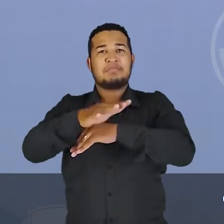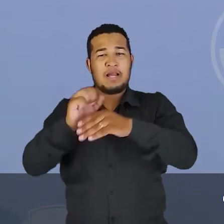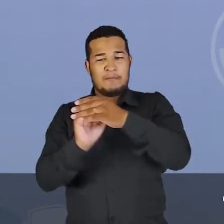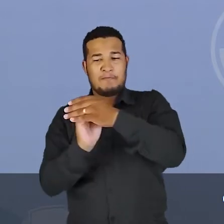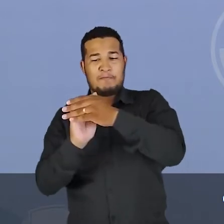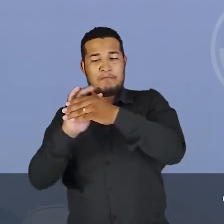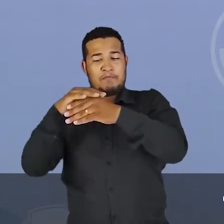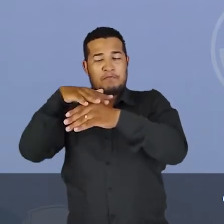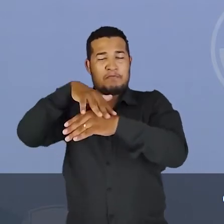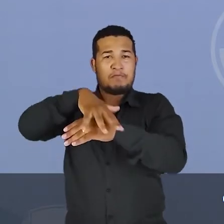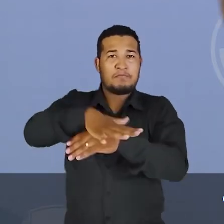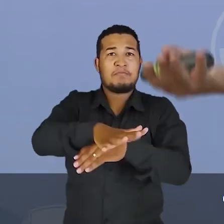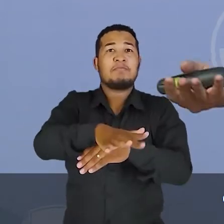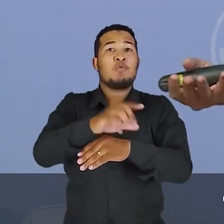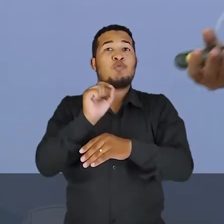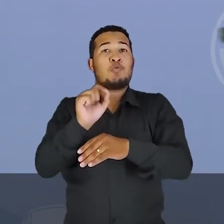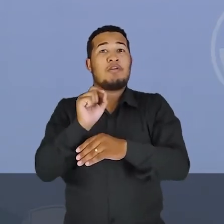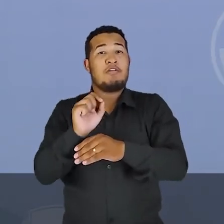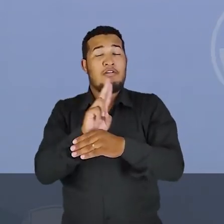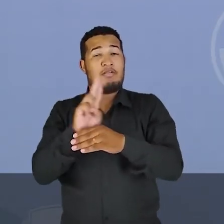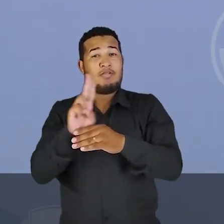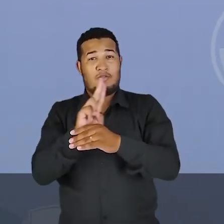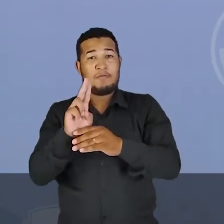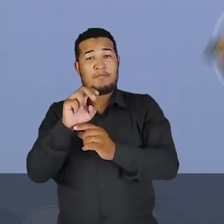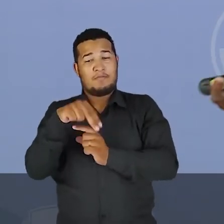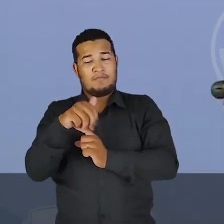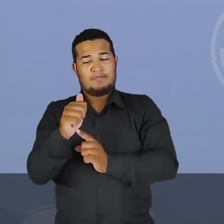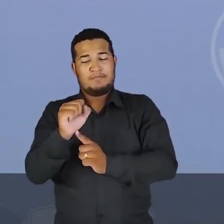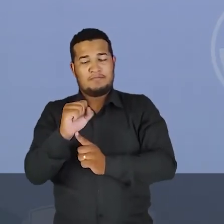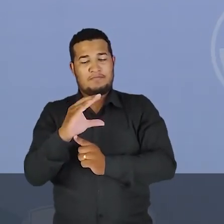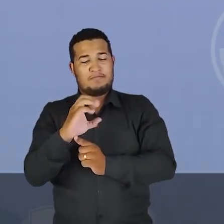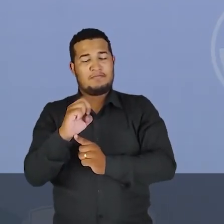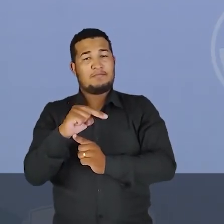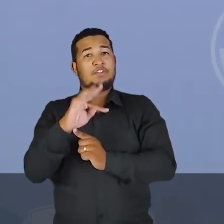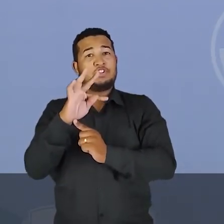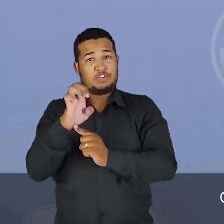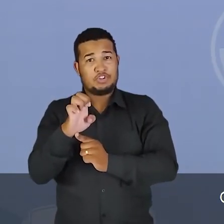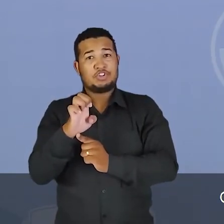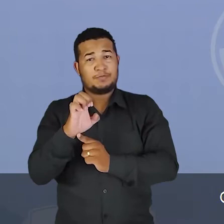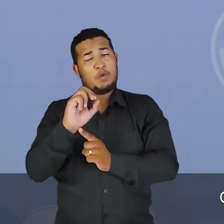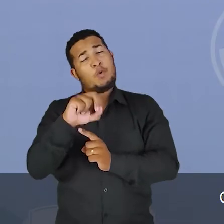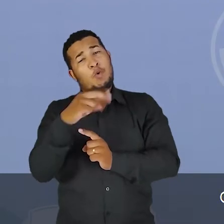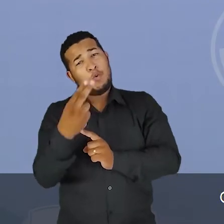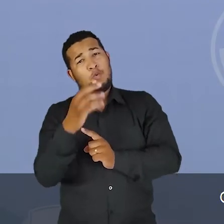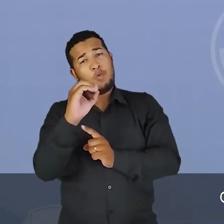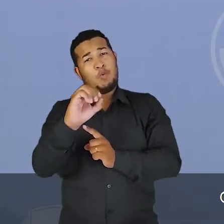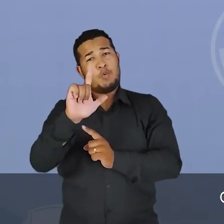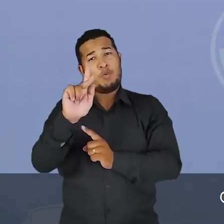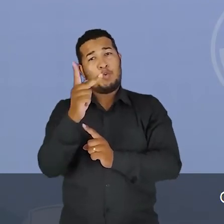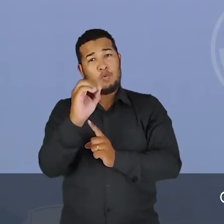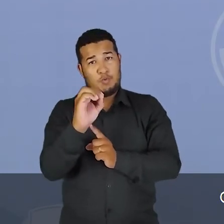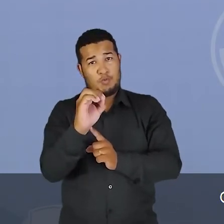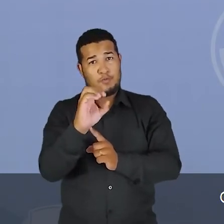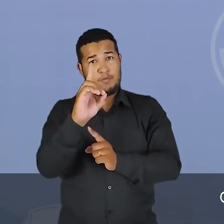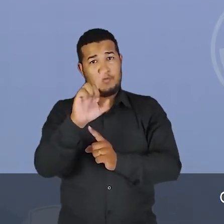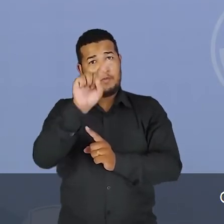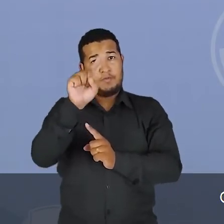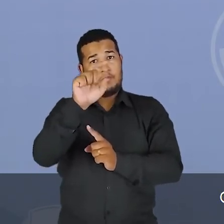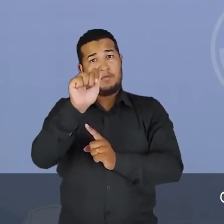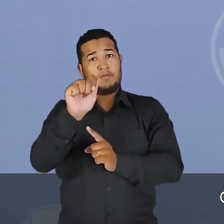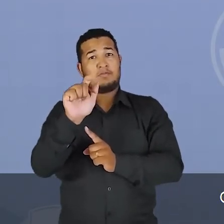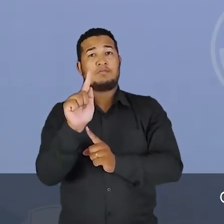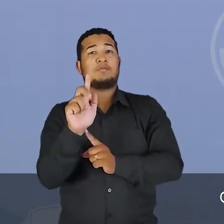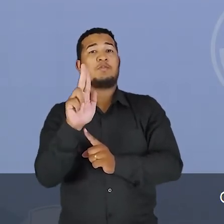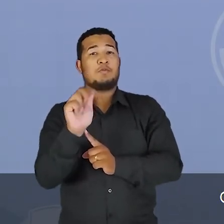afloramento desse rio subterrâneo, nós chamamos de nascente ou olho d'água, que é disso que nós vamos falar e como preservar essas